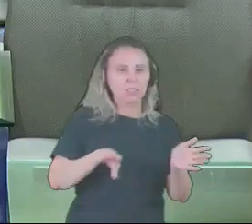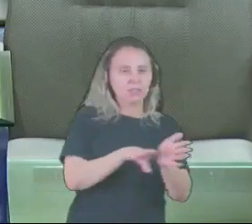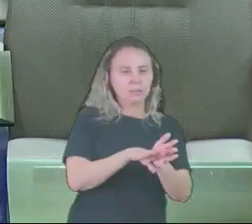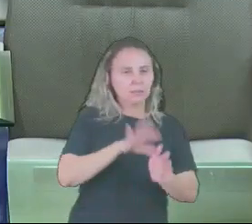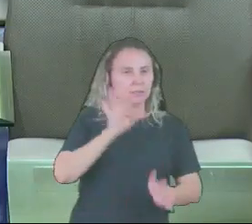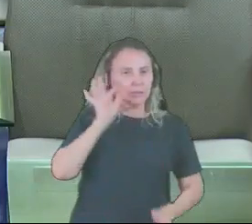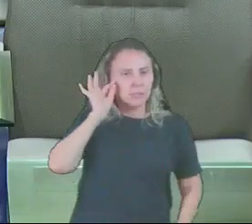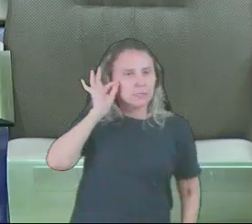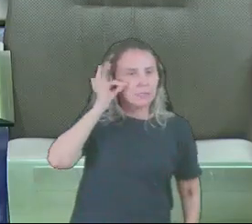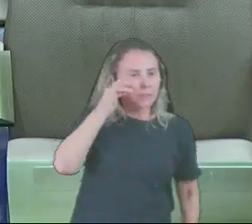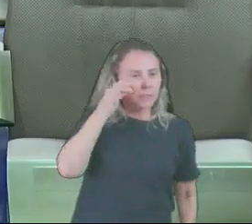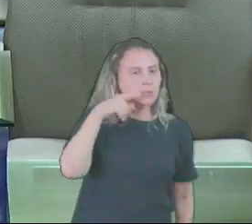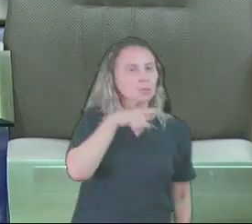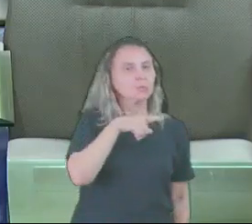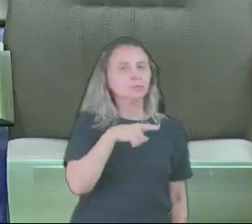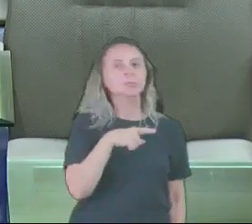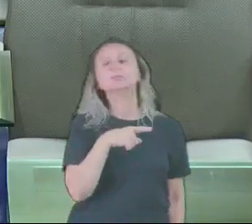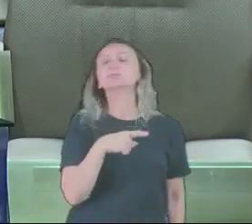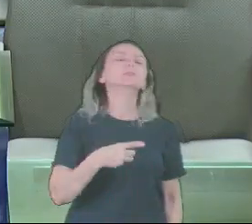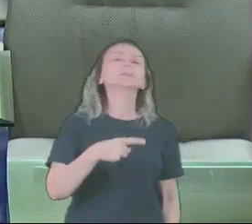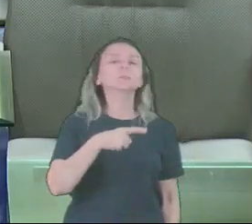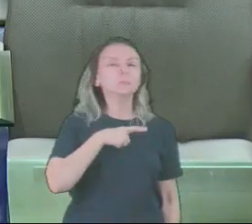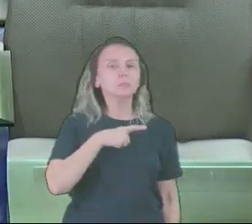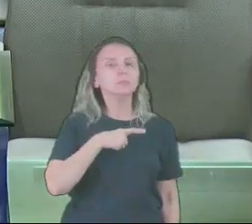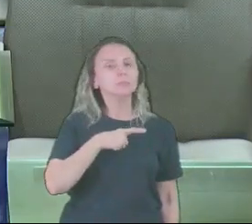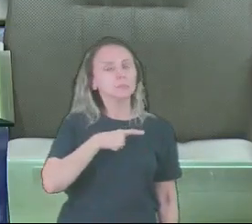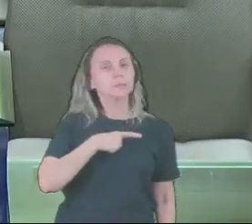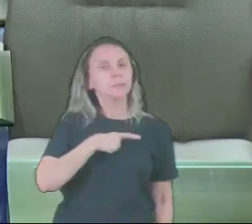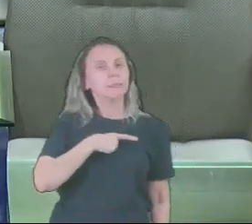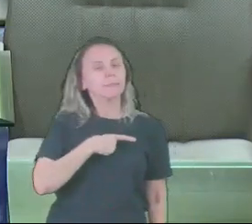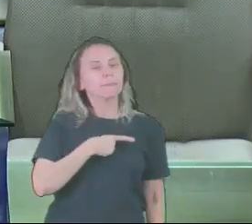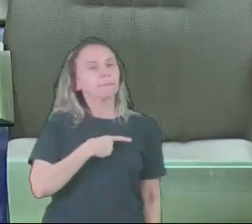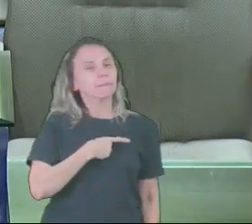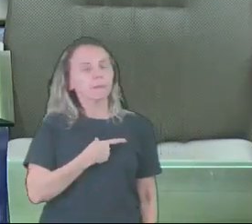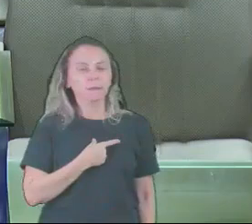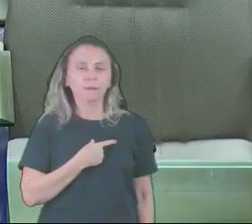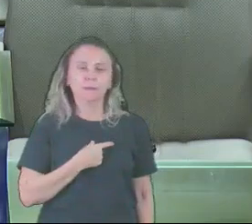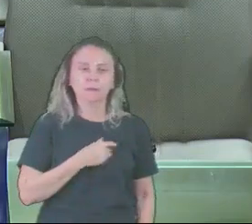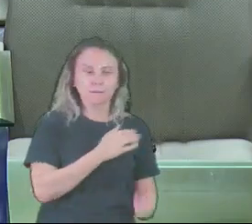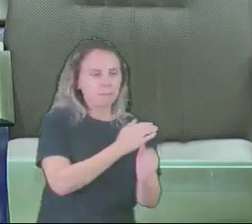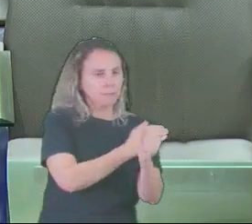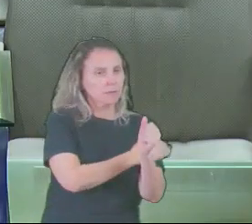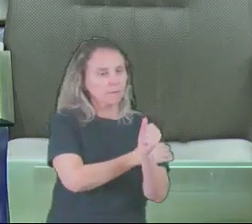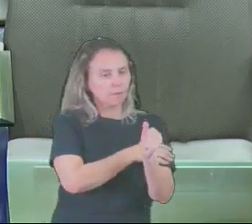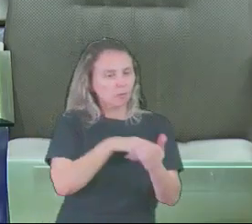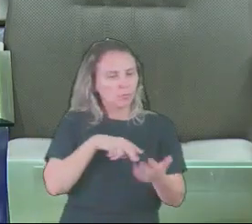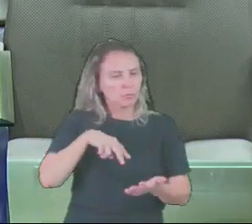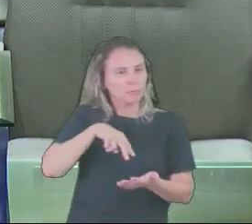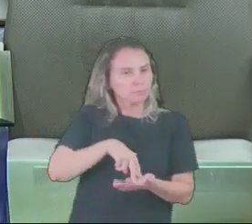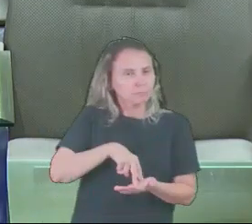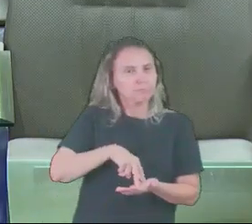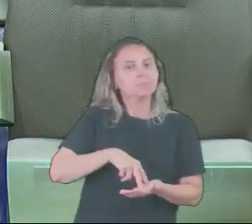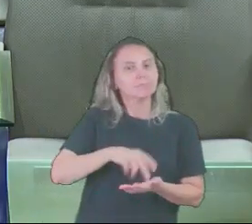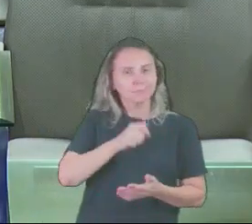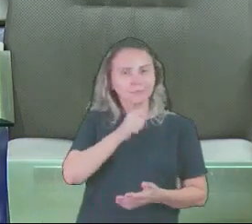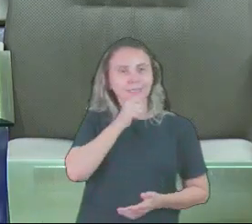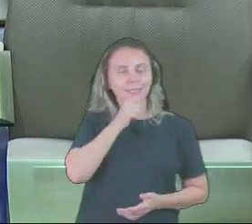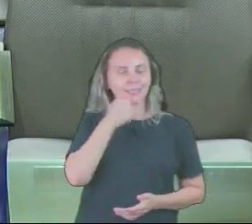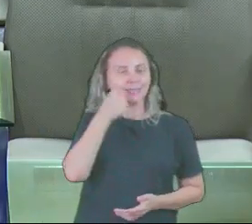misericórdia de Deus tem um vigor que é desejado por muitas pessoas ele a sua esposa irmã